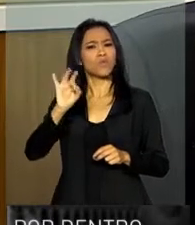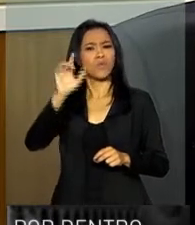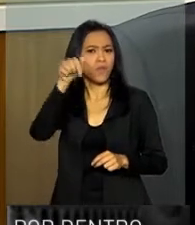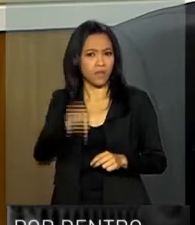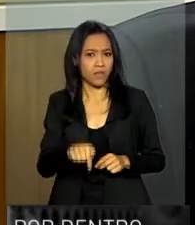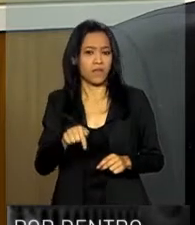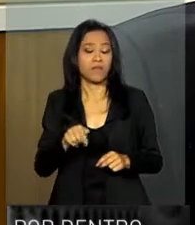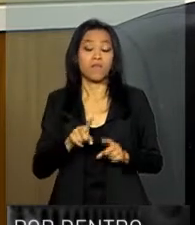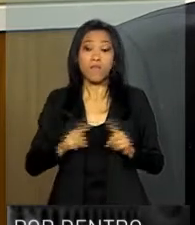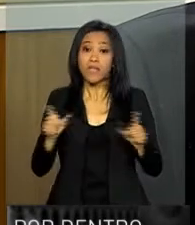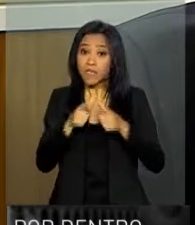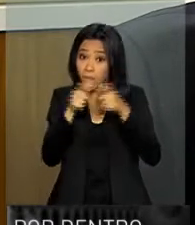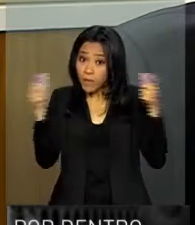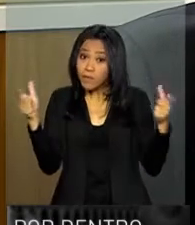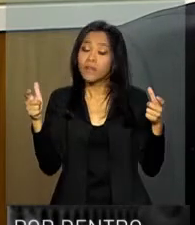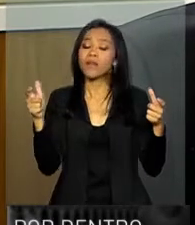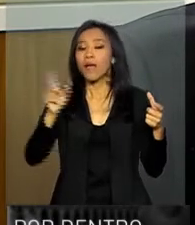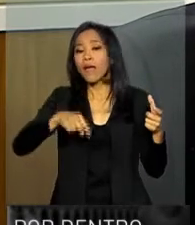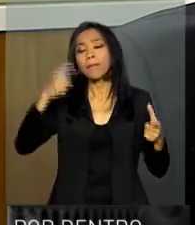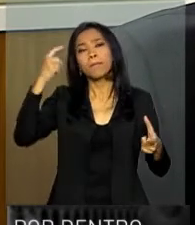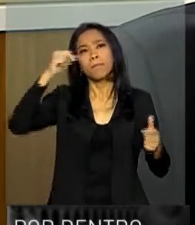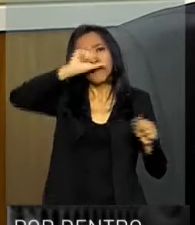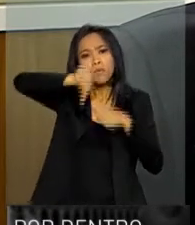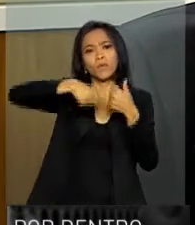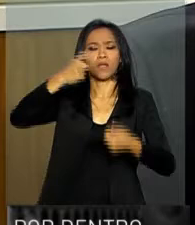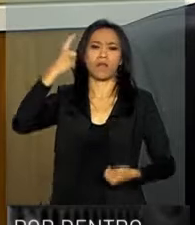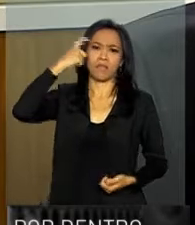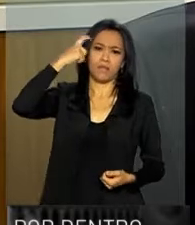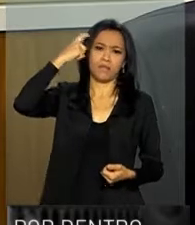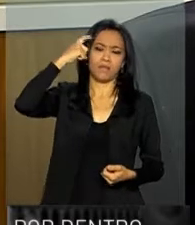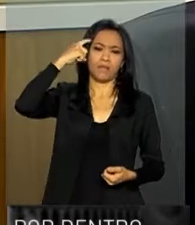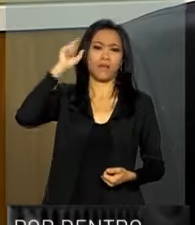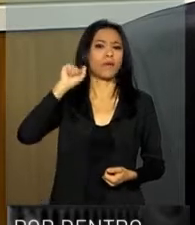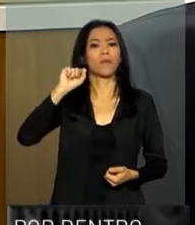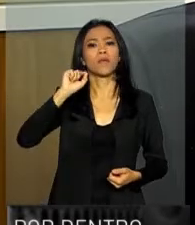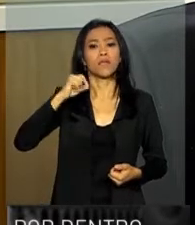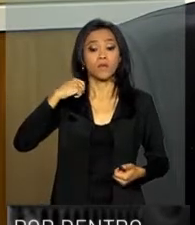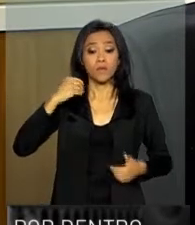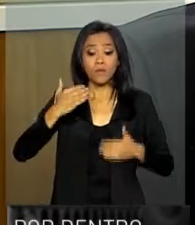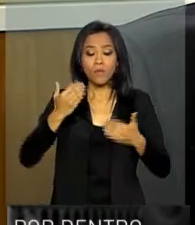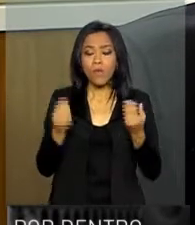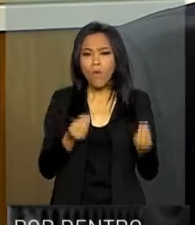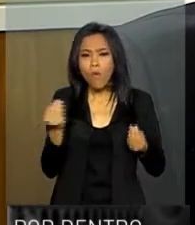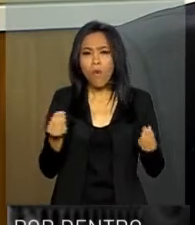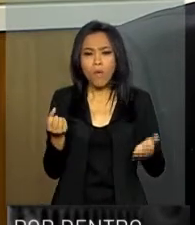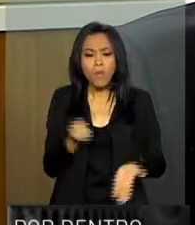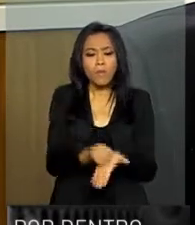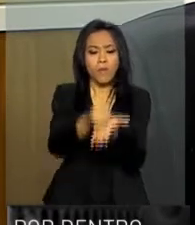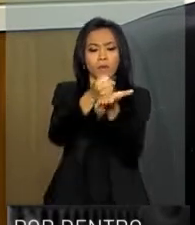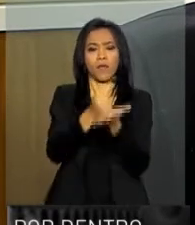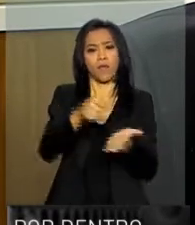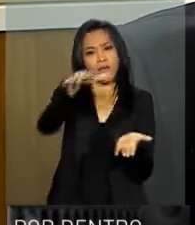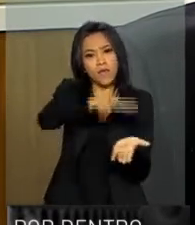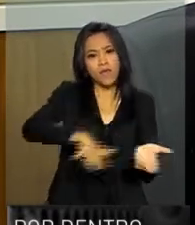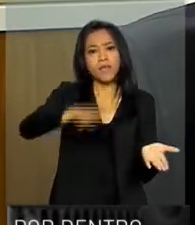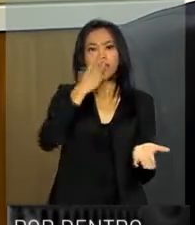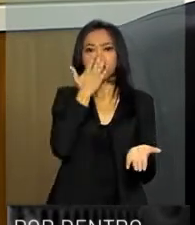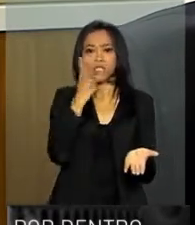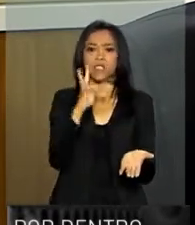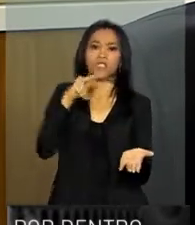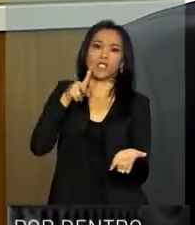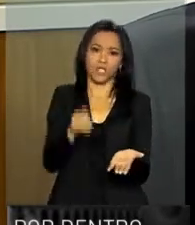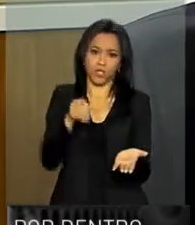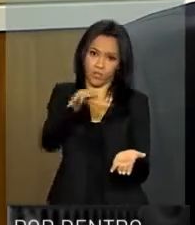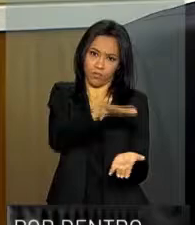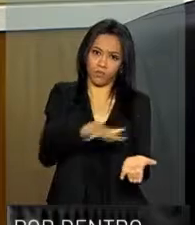que mudar um pouco a forma de pensar no desenvolvimento desse tipo de atividade no brasil não só aqui mas os parques naturais